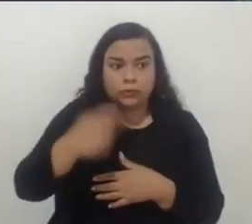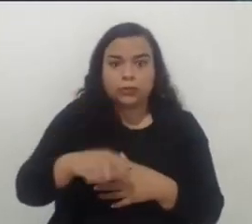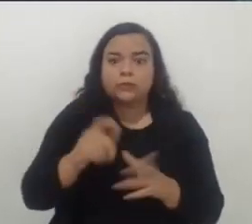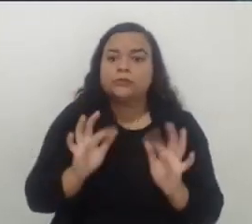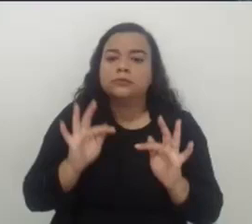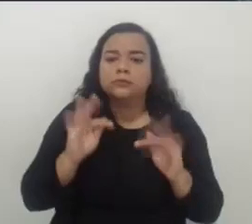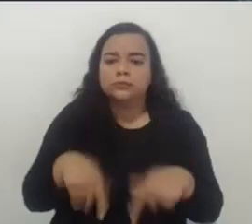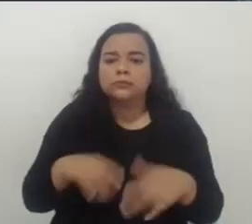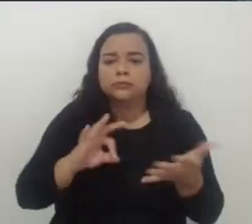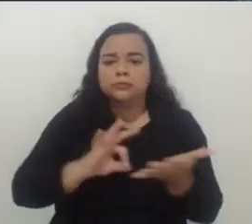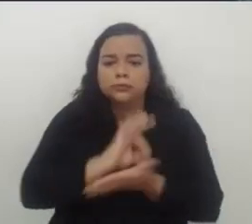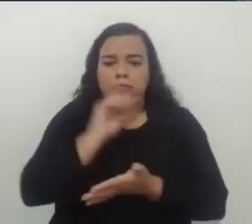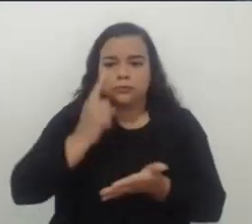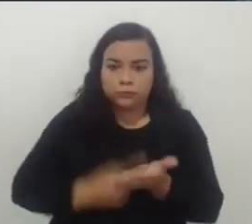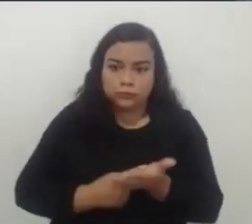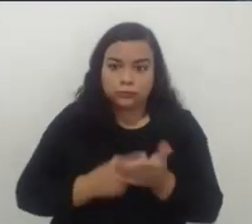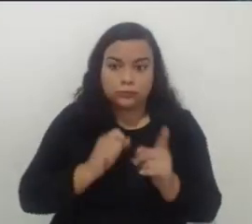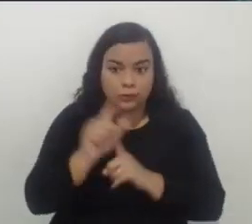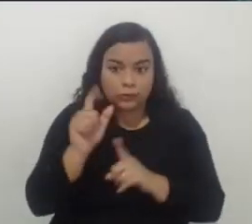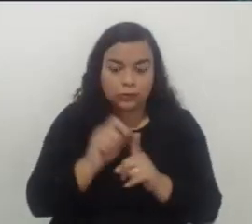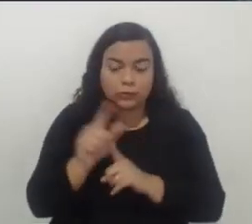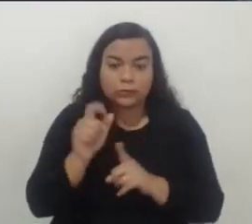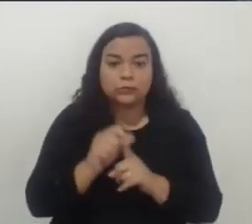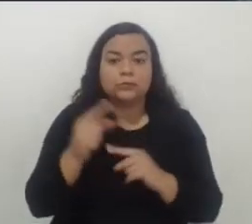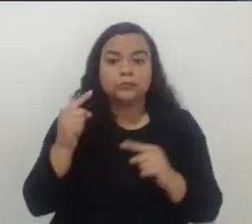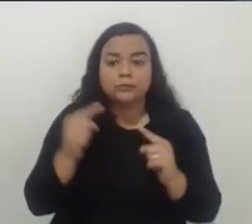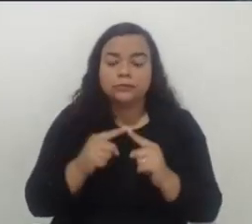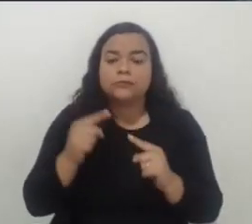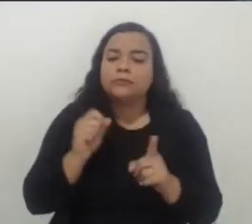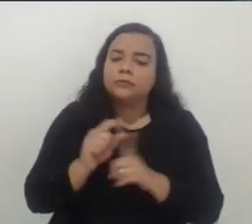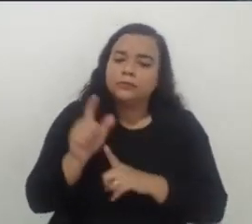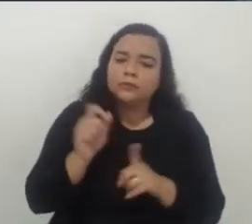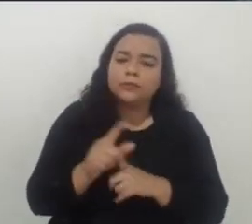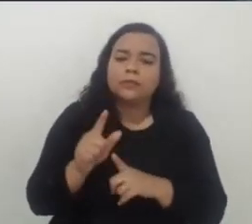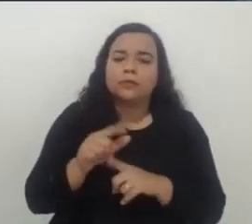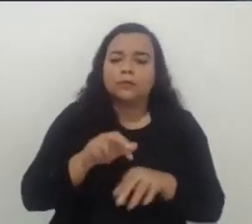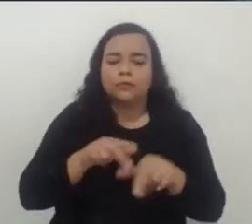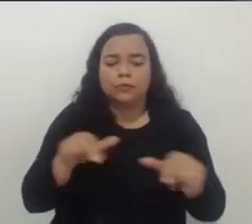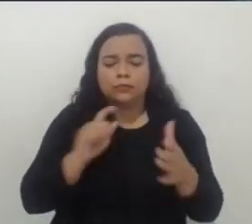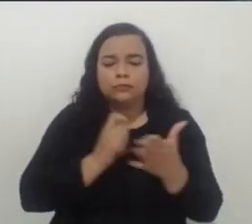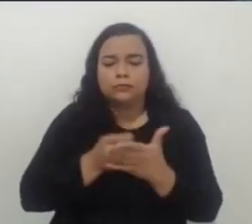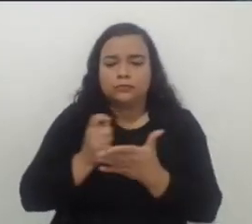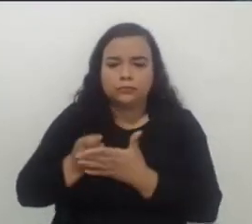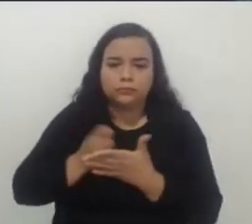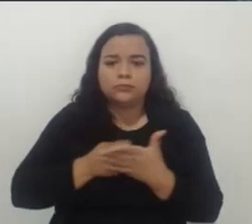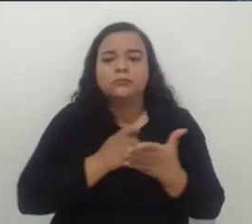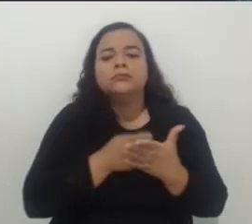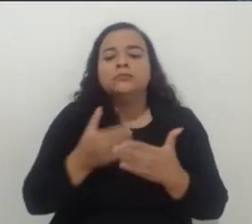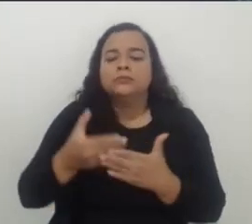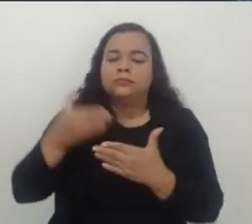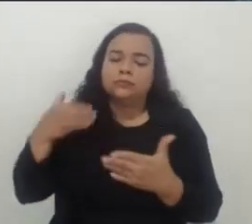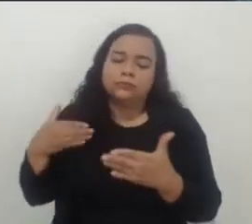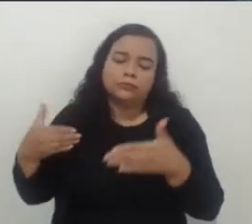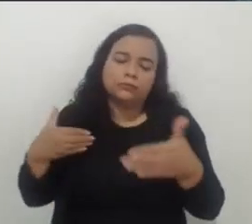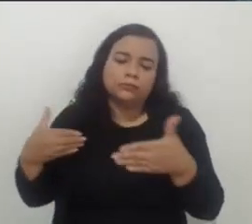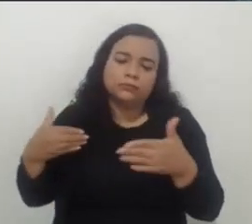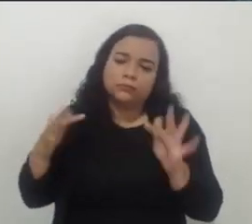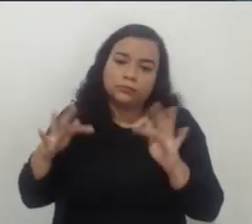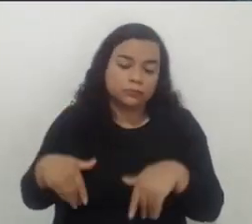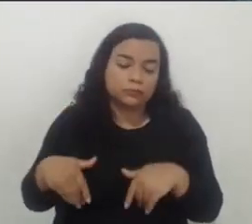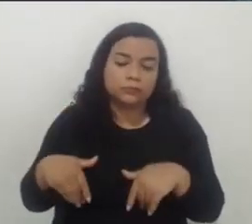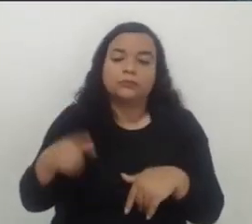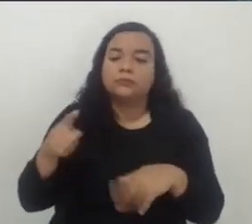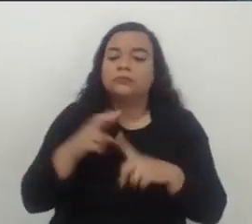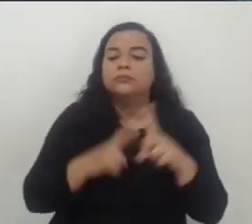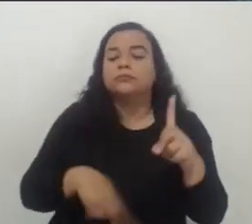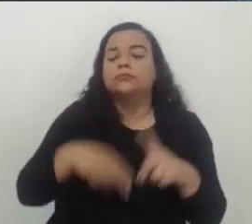contrato de locação, sendo devido a aluguéis ao período anterior à aludida extinção. É da relatoria do ministro